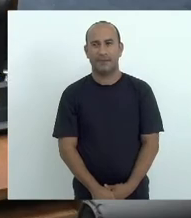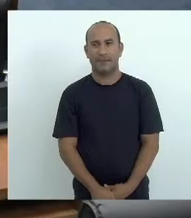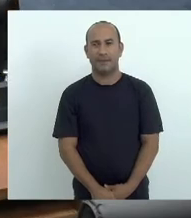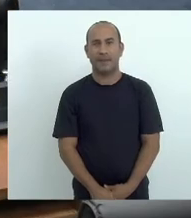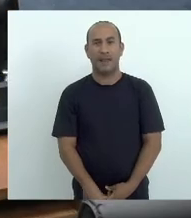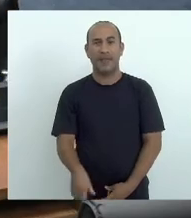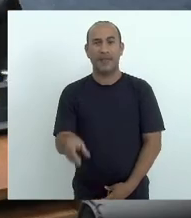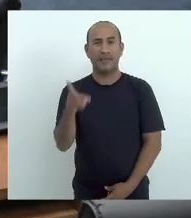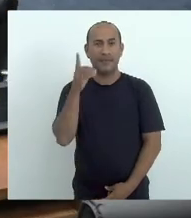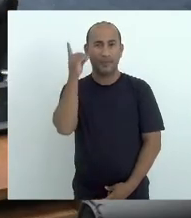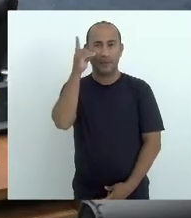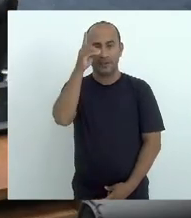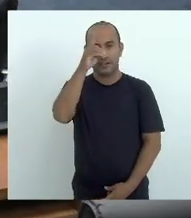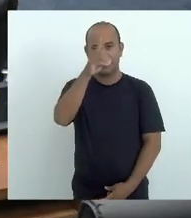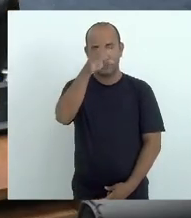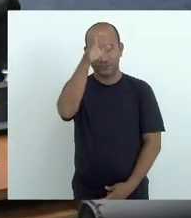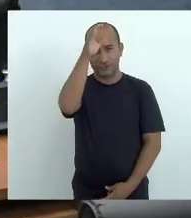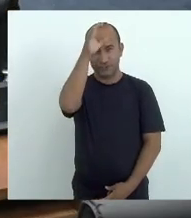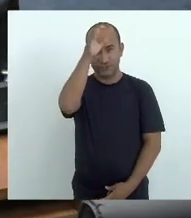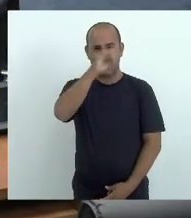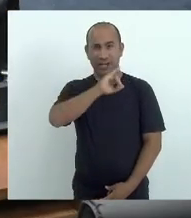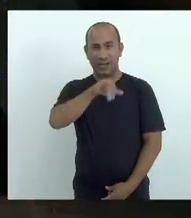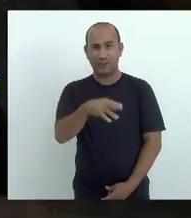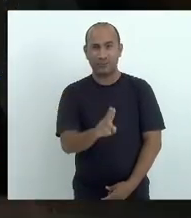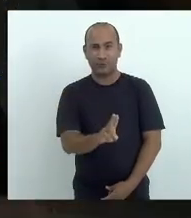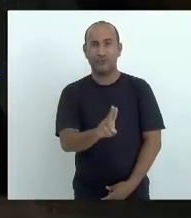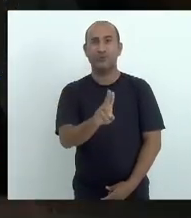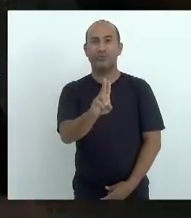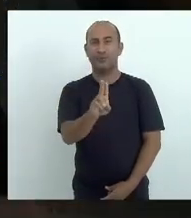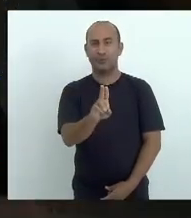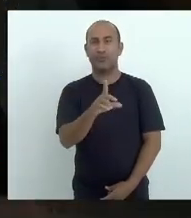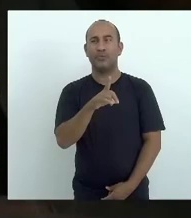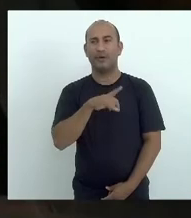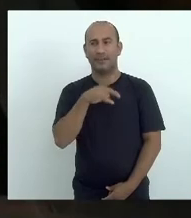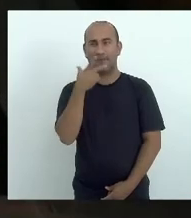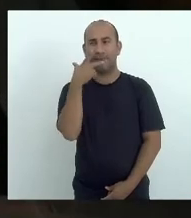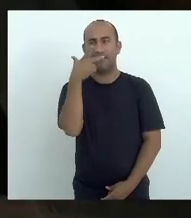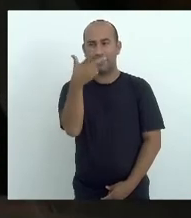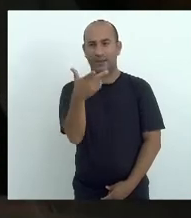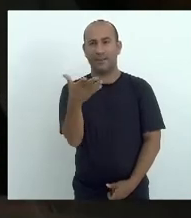Deputada Tia Ju, que preside este expediente